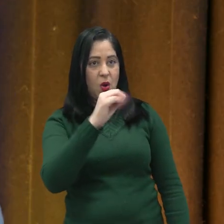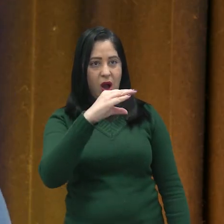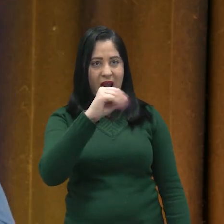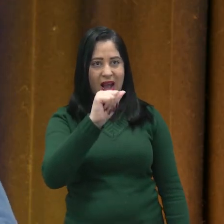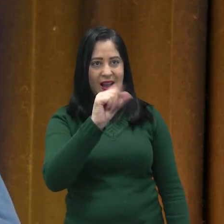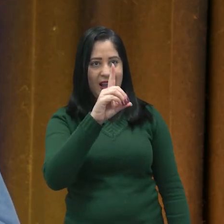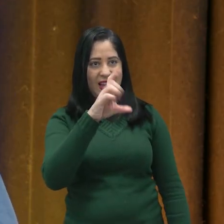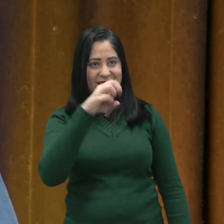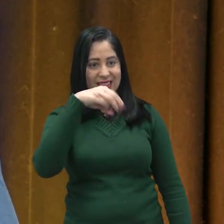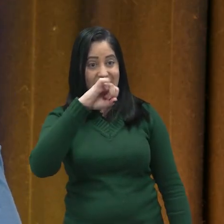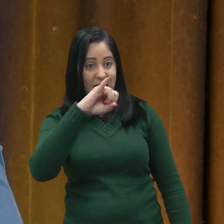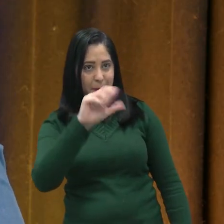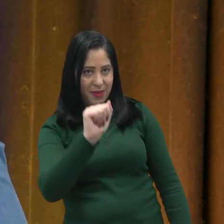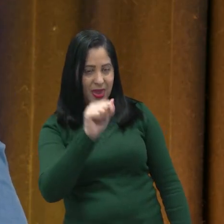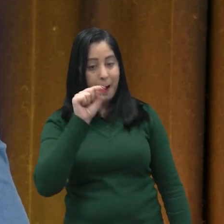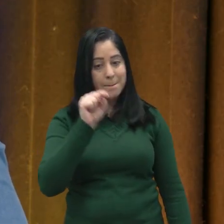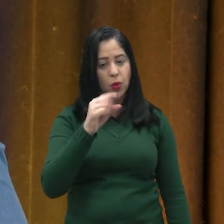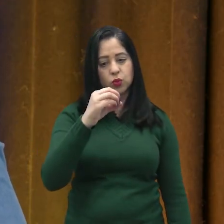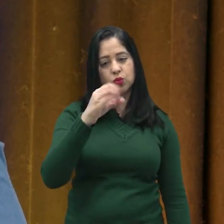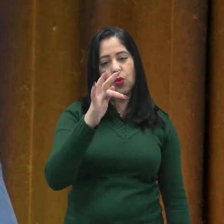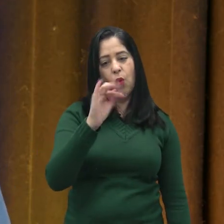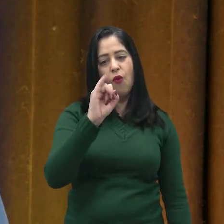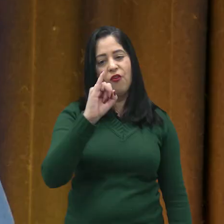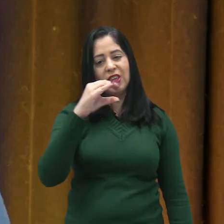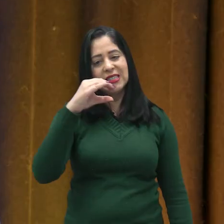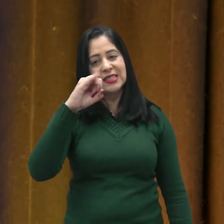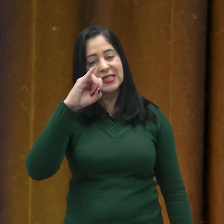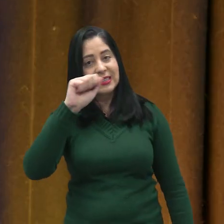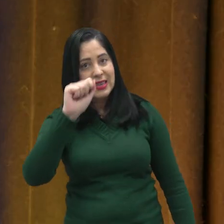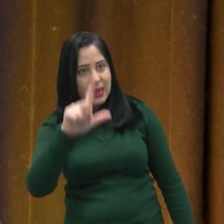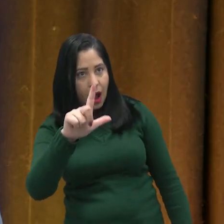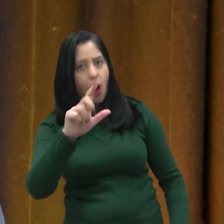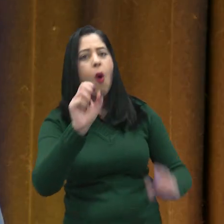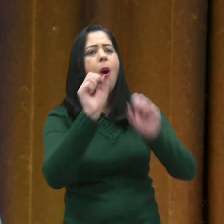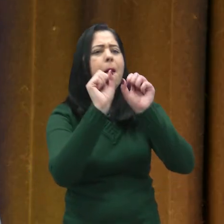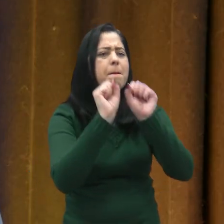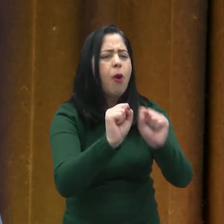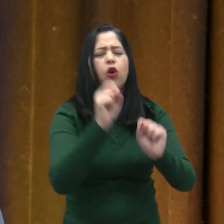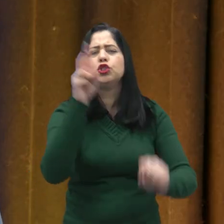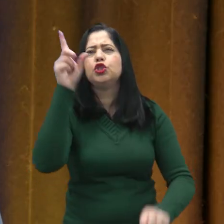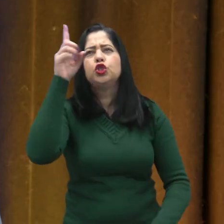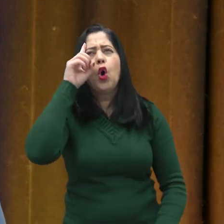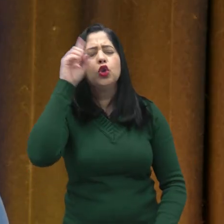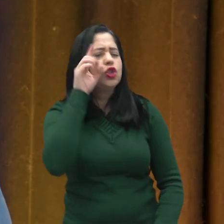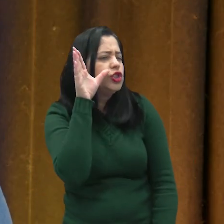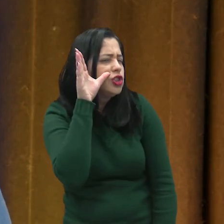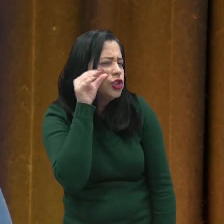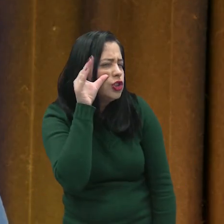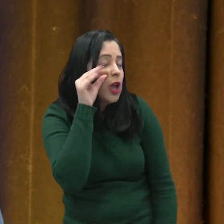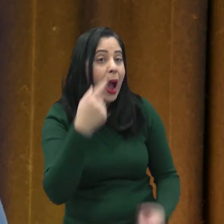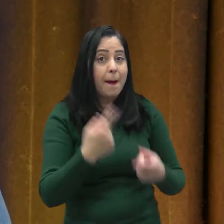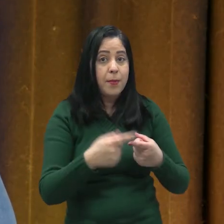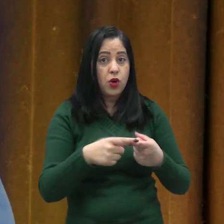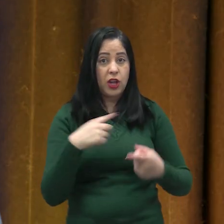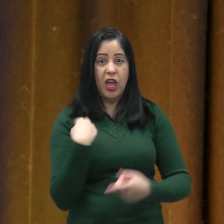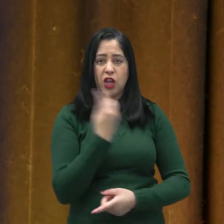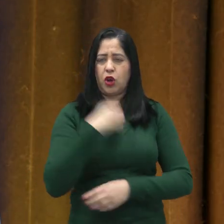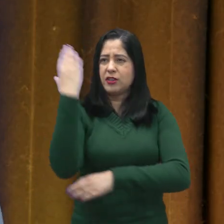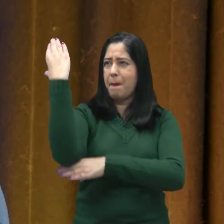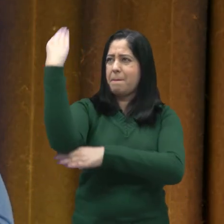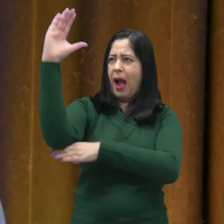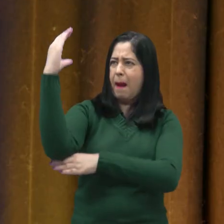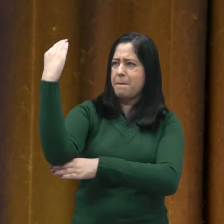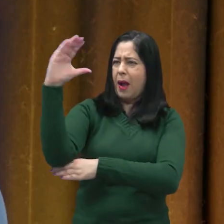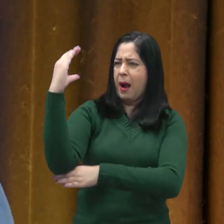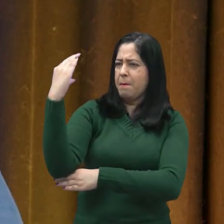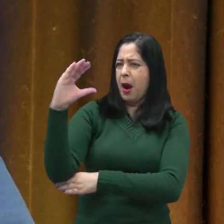marcãodaacademia.oficial. Olha lá, gente, marcãodaacademia.oficial. Você pode acompanhar todos os dias, nós temos postagem de informação,